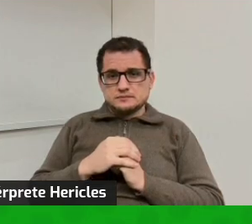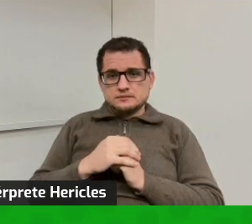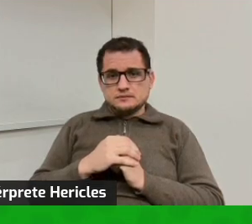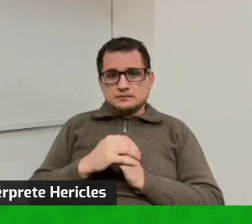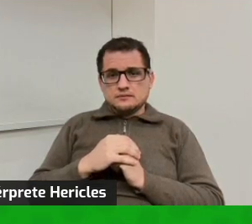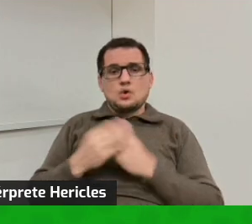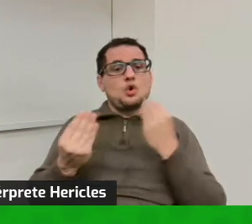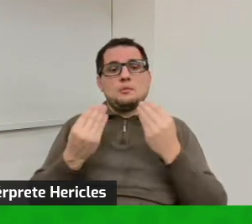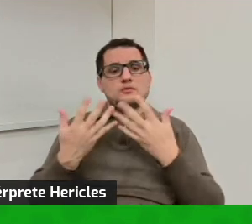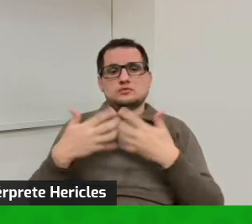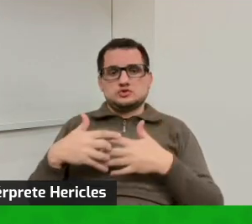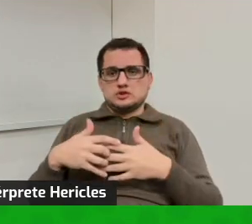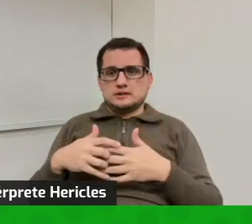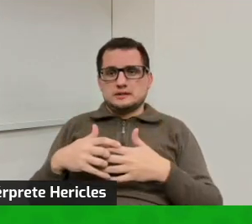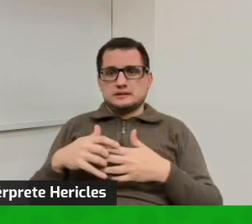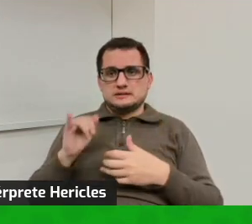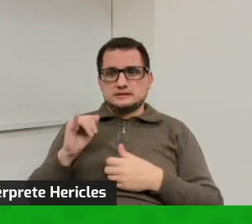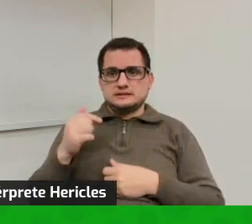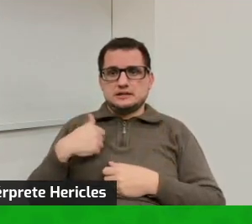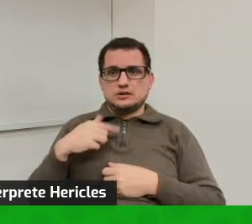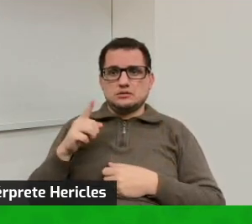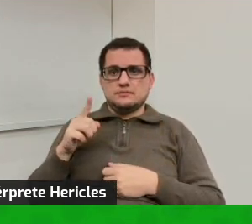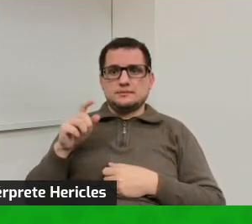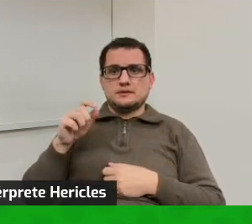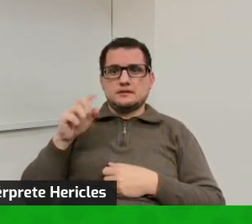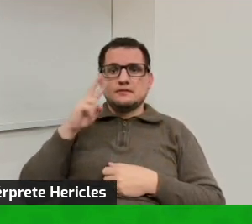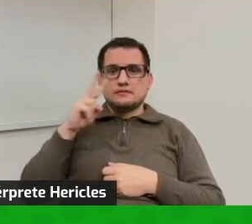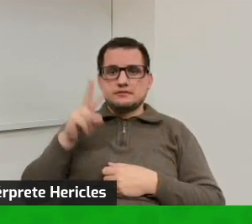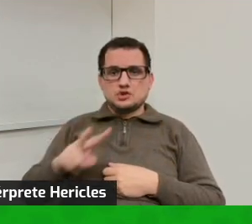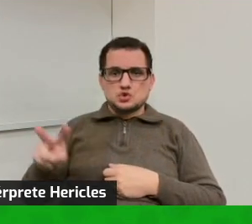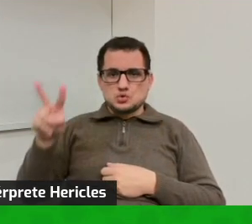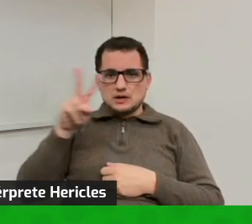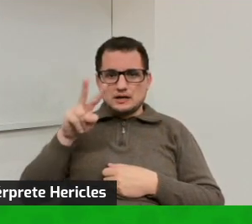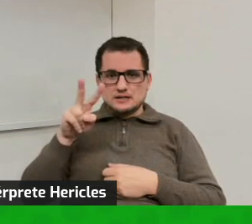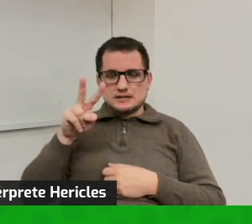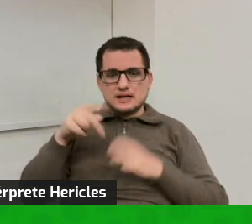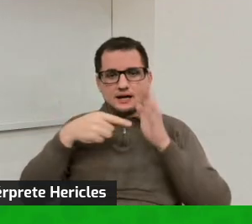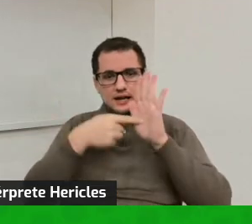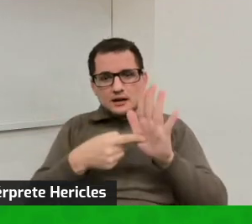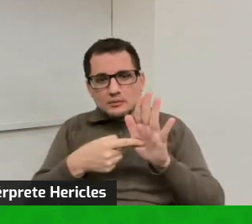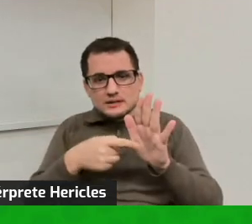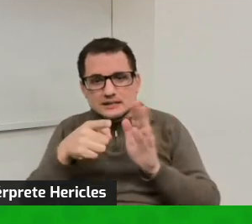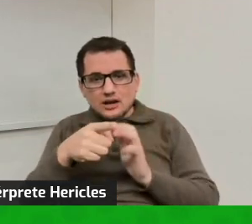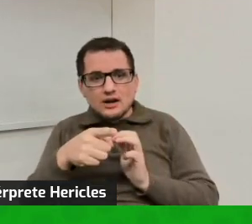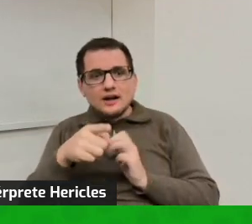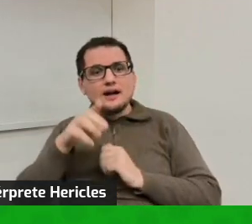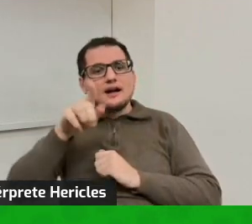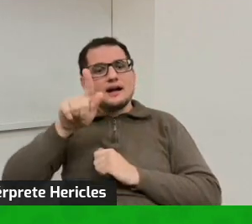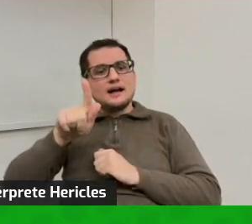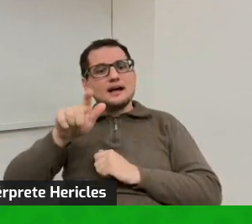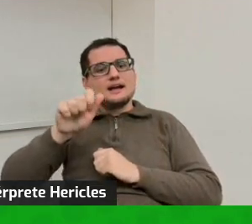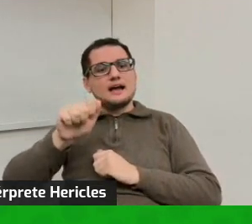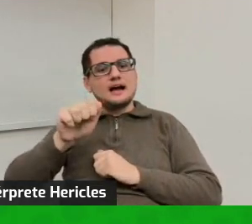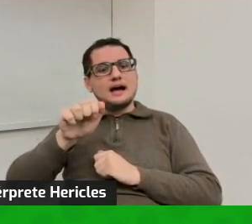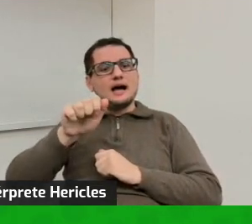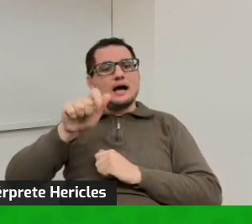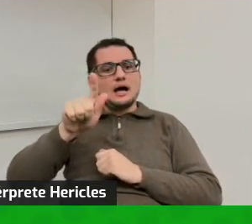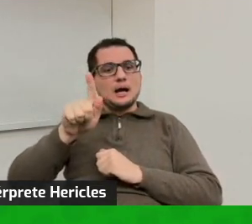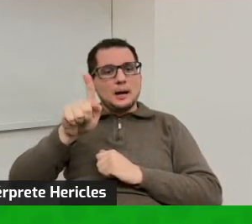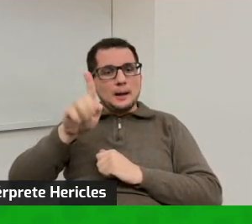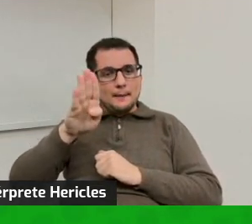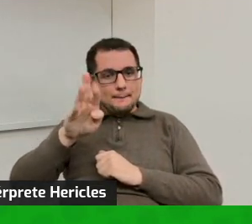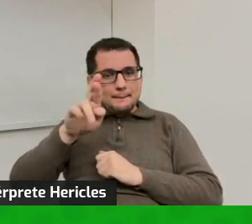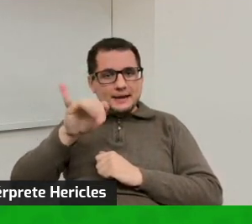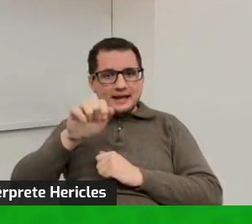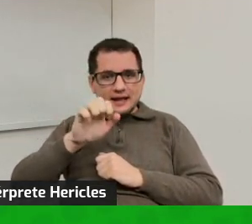que funciona? Se eu pressionar esse carinha aqui de visualizar, ele já substitui o nome por Gabriel. Por quê? Porque Gabriel é o